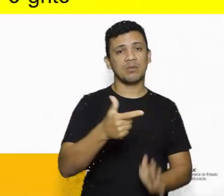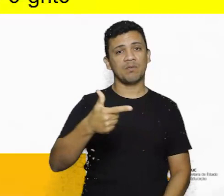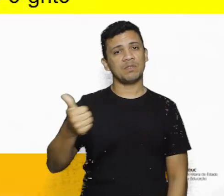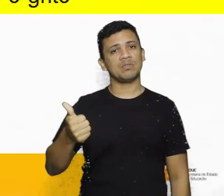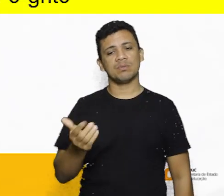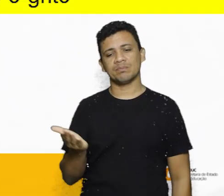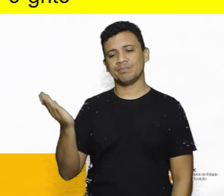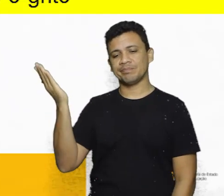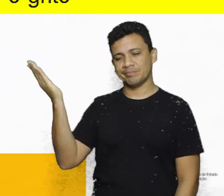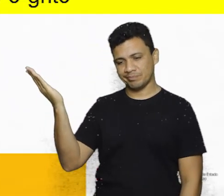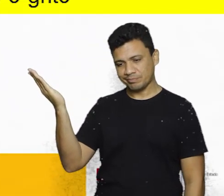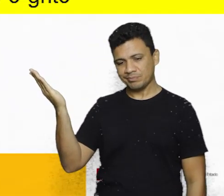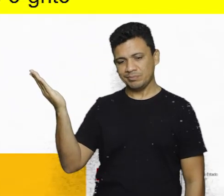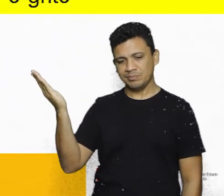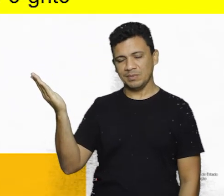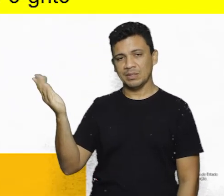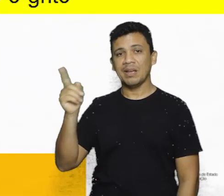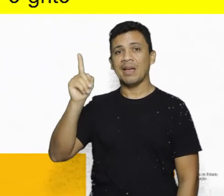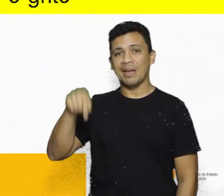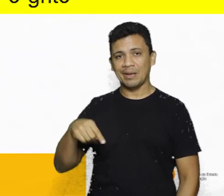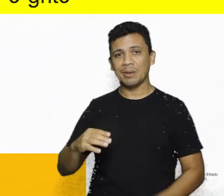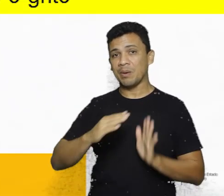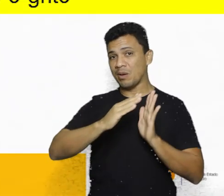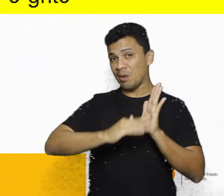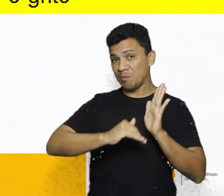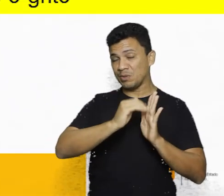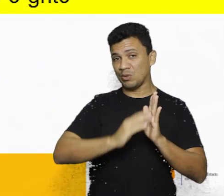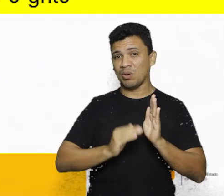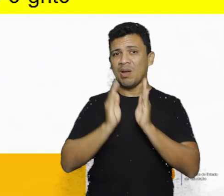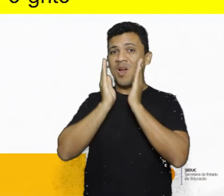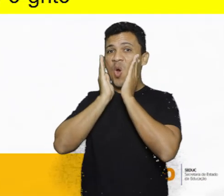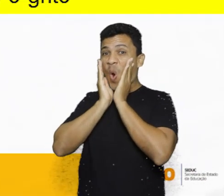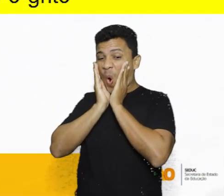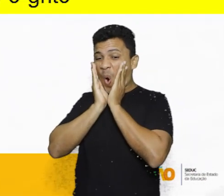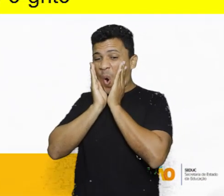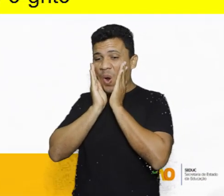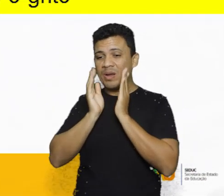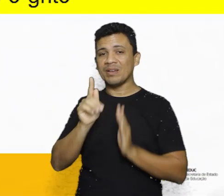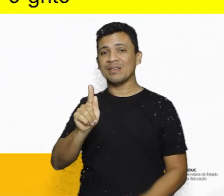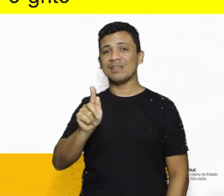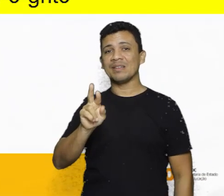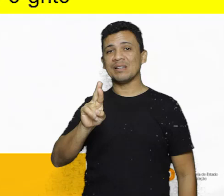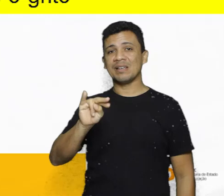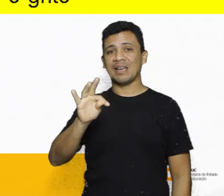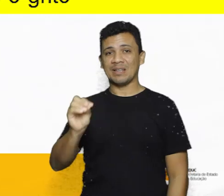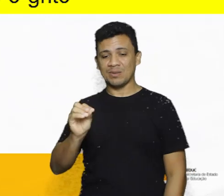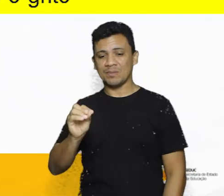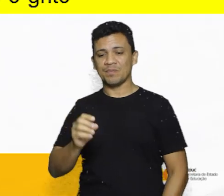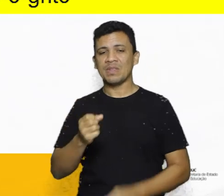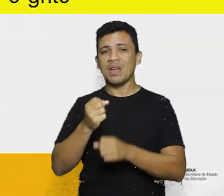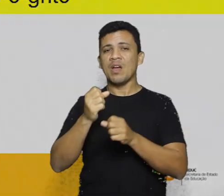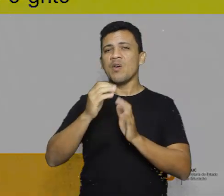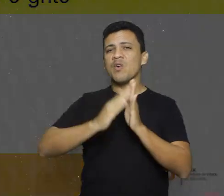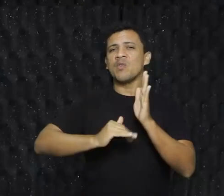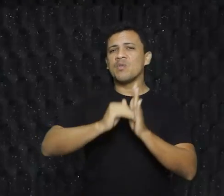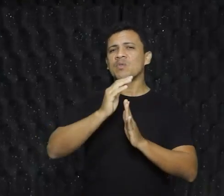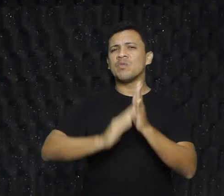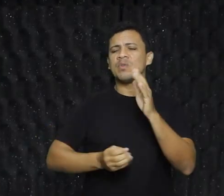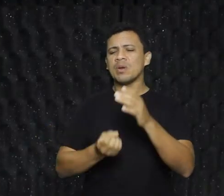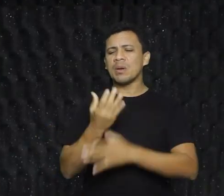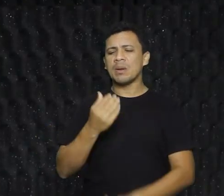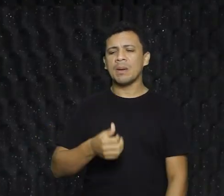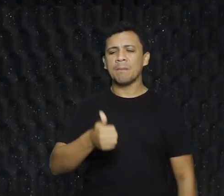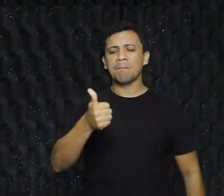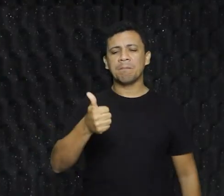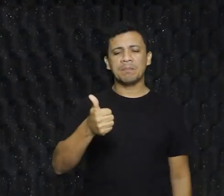é justamente a obra do Munch, O Grito, que foi produzida em 1893, ou seja, no